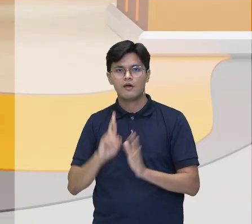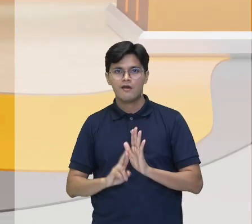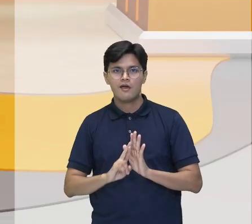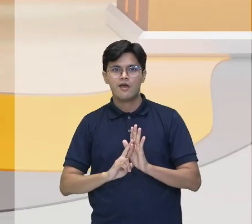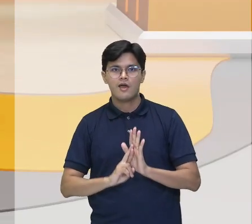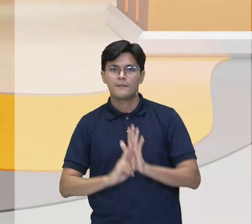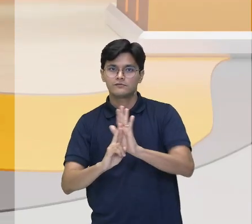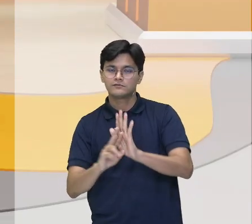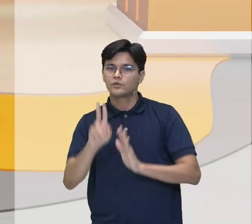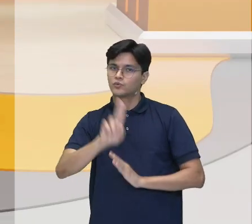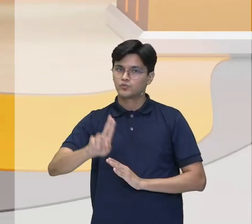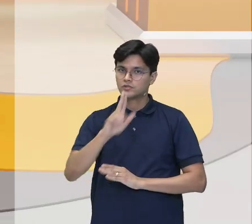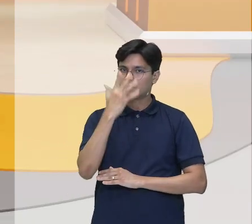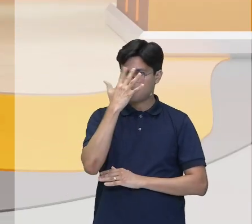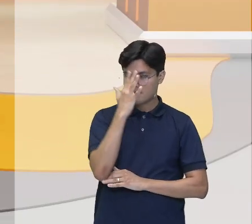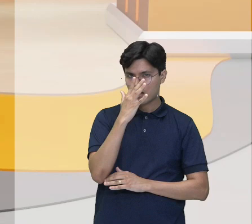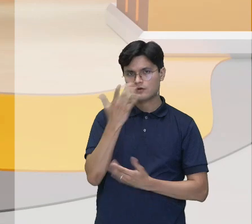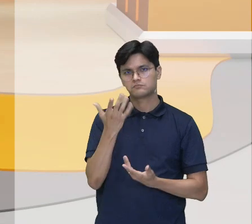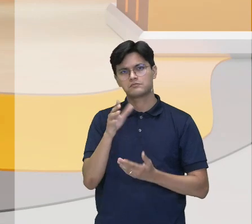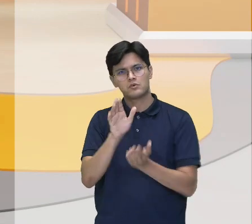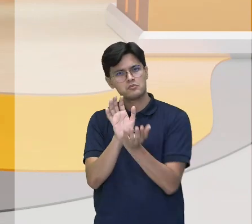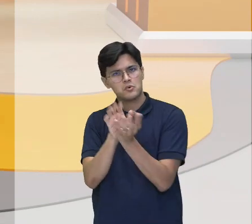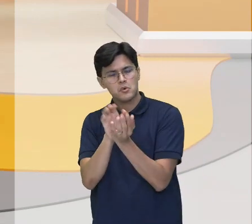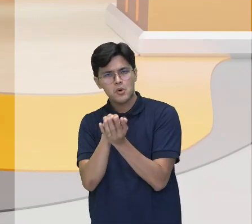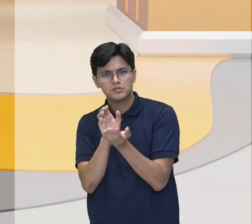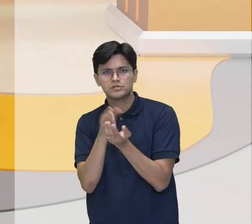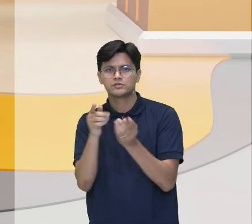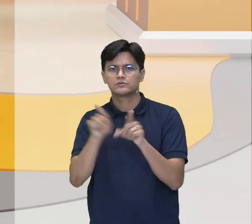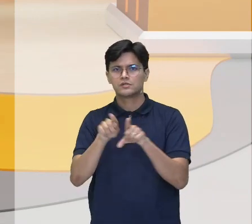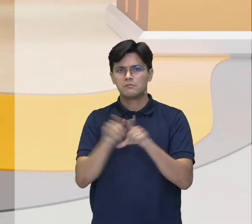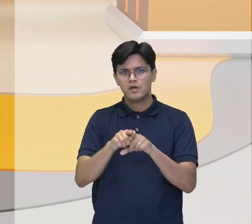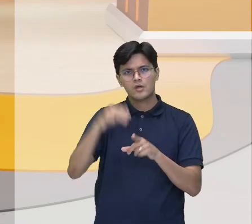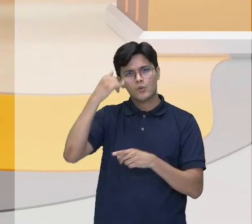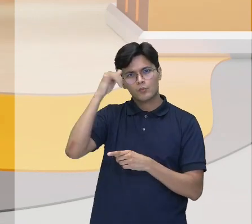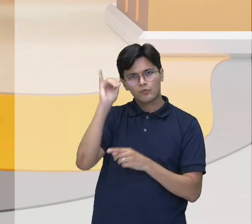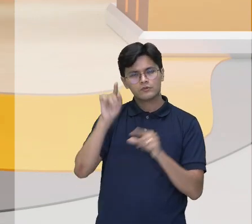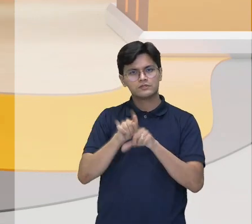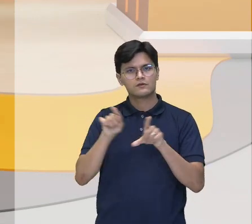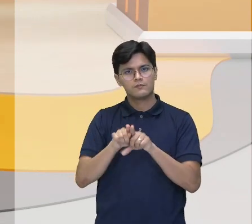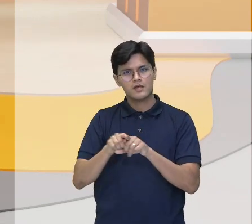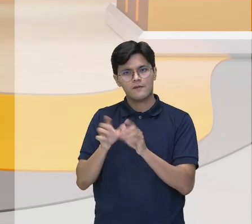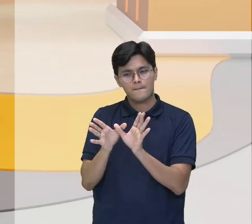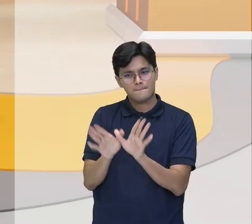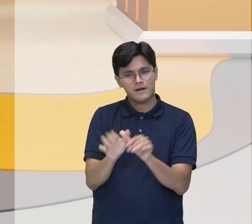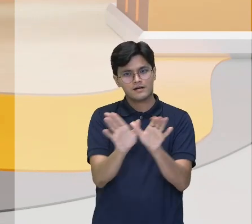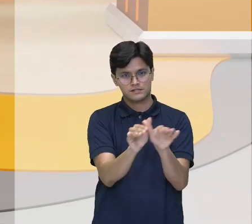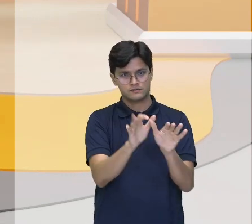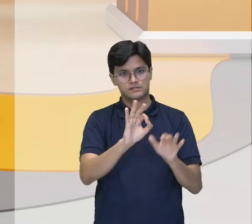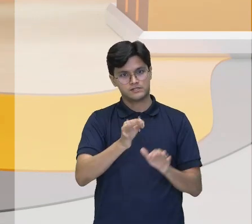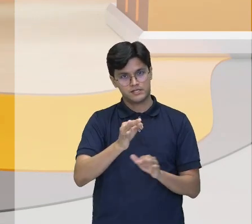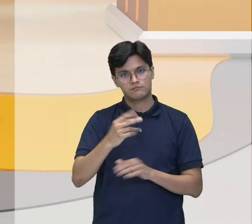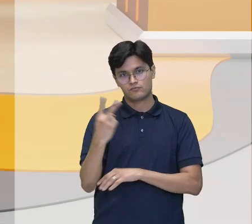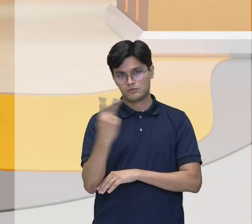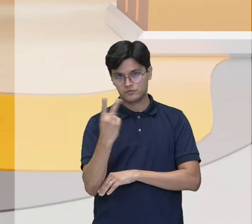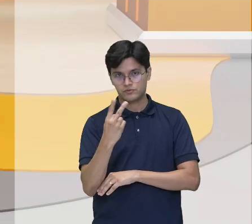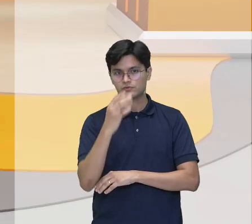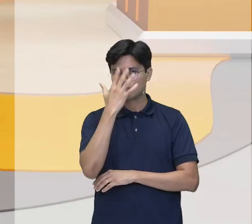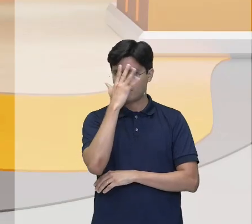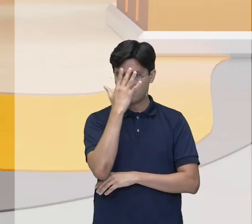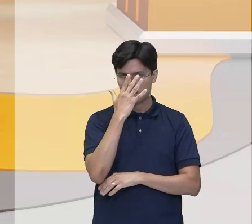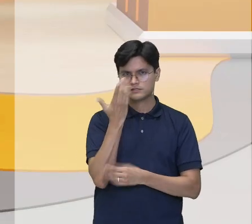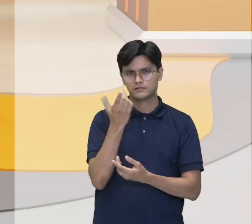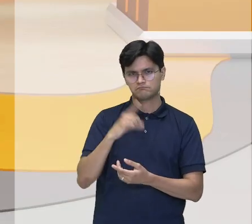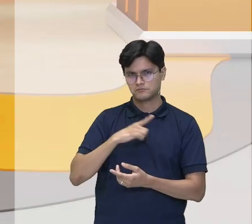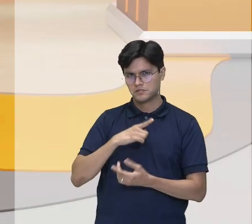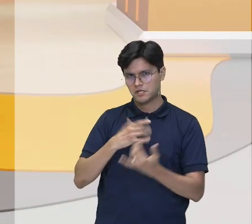crocodilos, búfalos e falcões. A segunda máscara, como vocês podem observar, ela tem uma característica mais